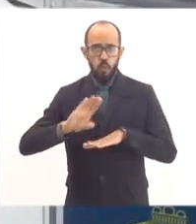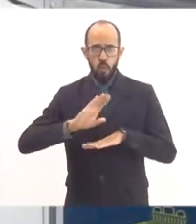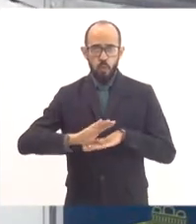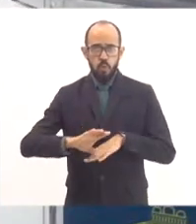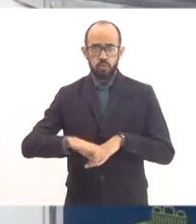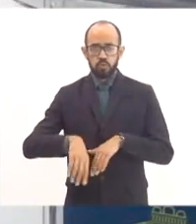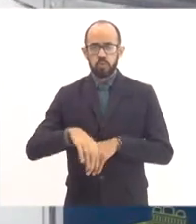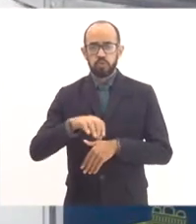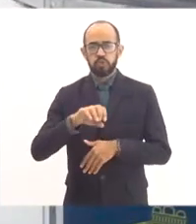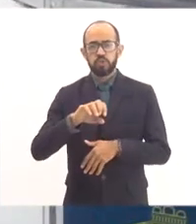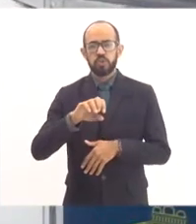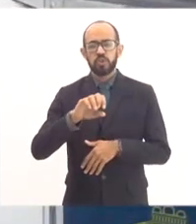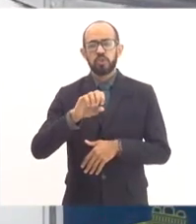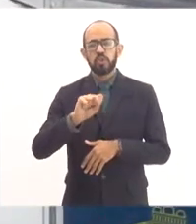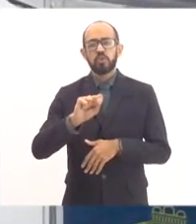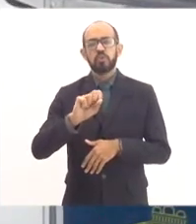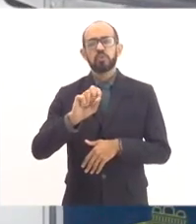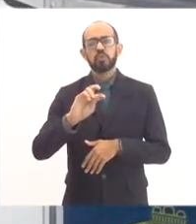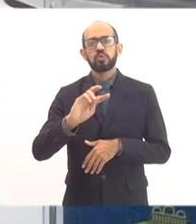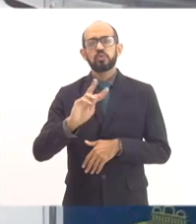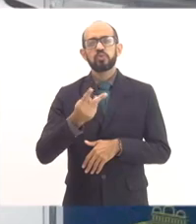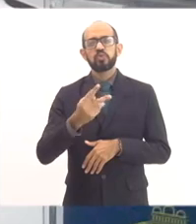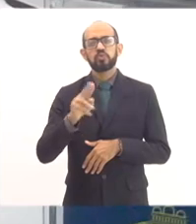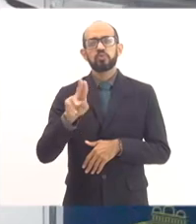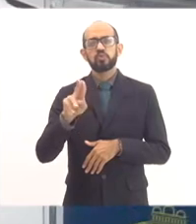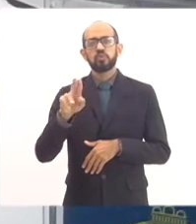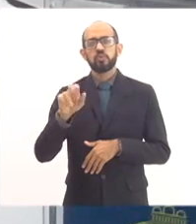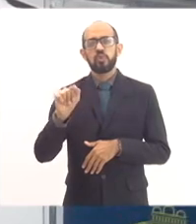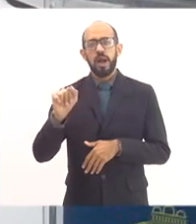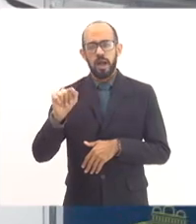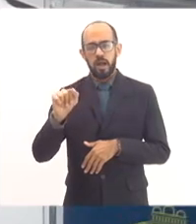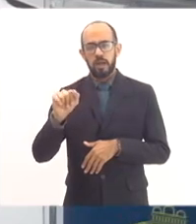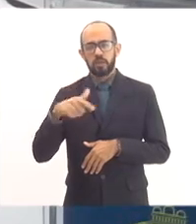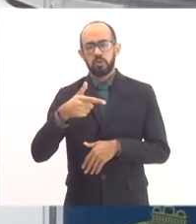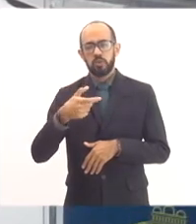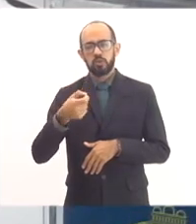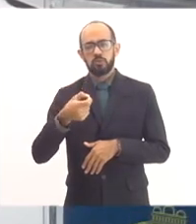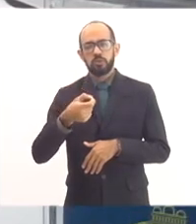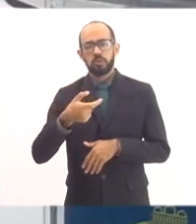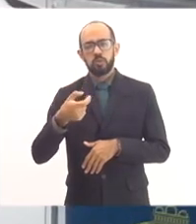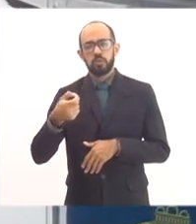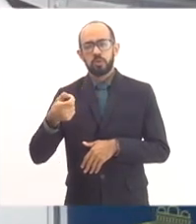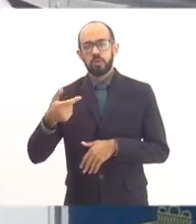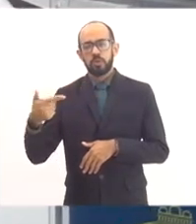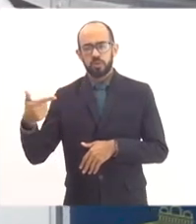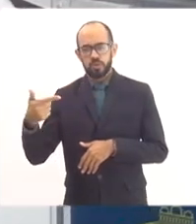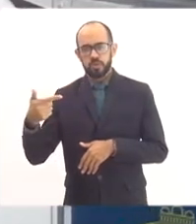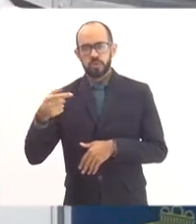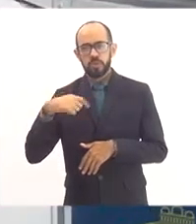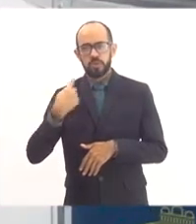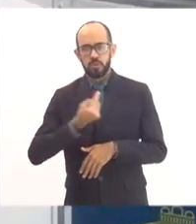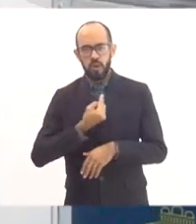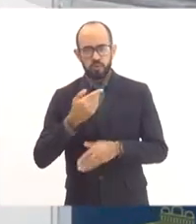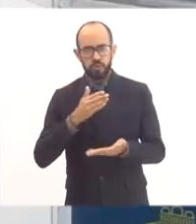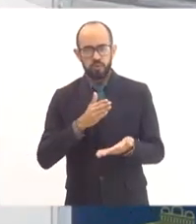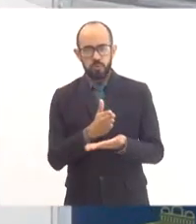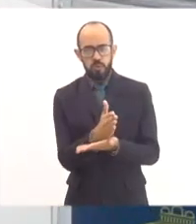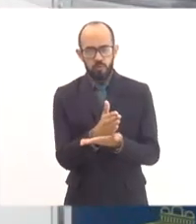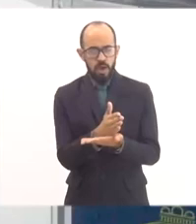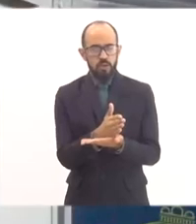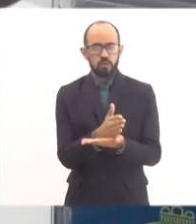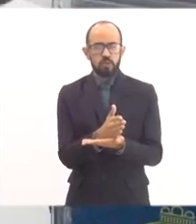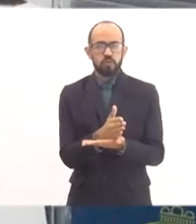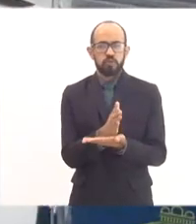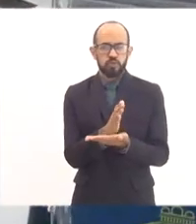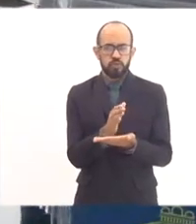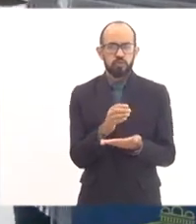Chuai 2022. Fizemos todo o processo seletivo agora recentemente, fomos aprovados aí, no